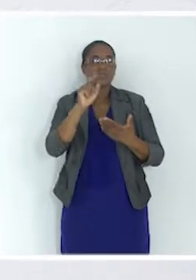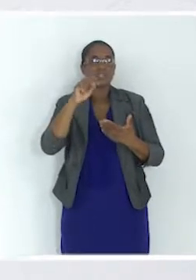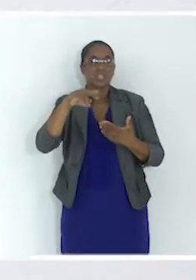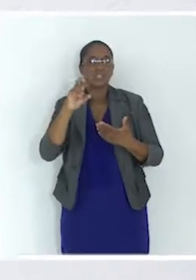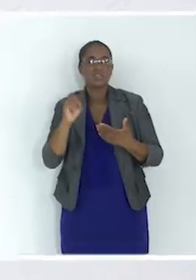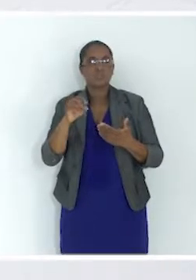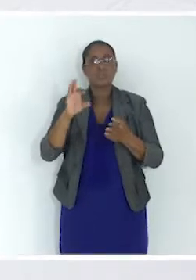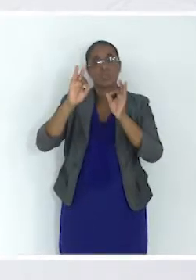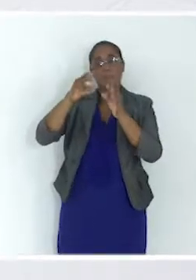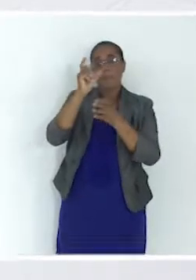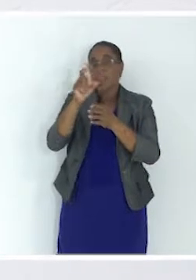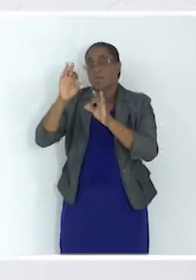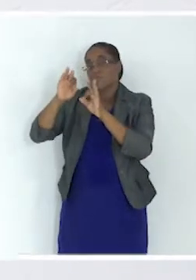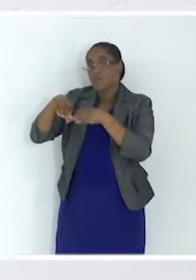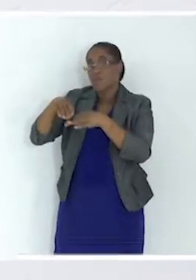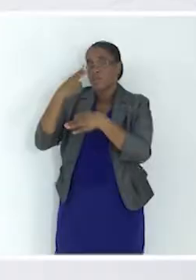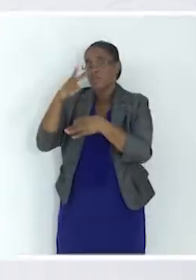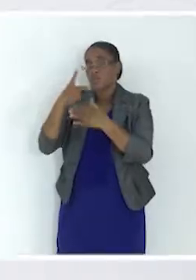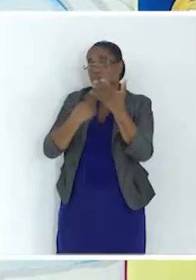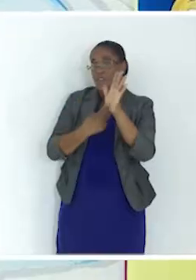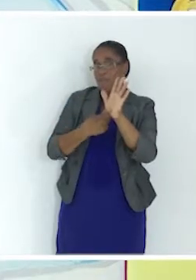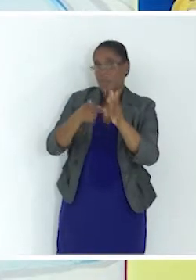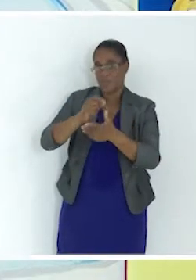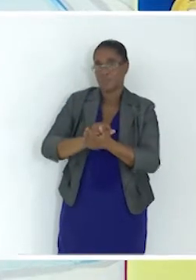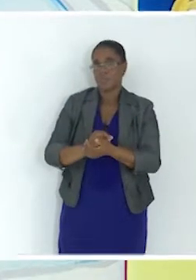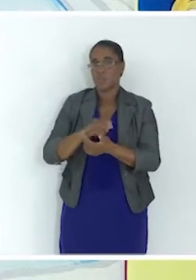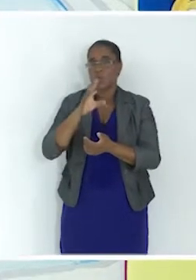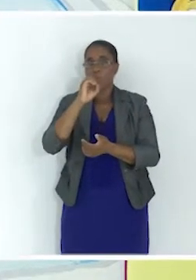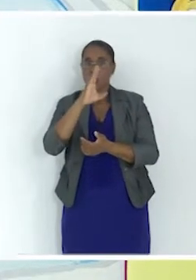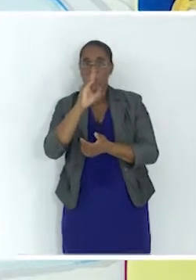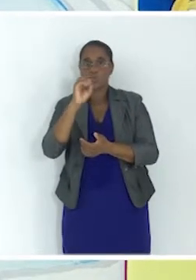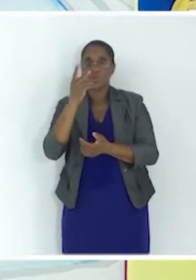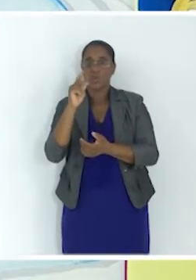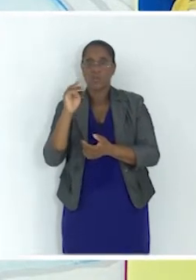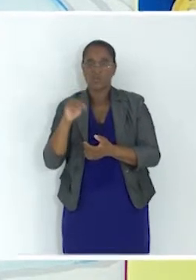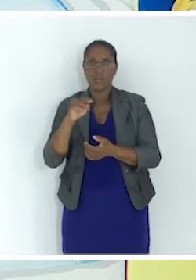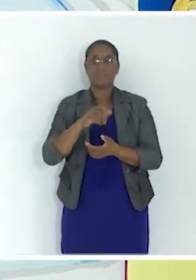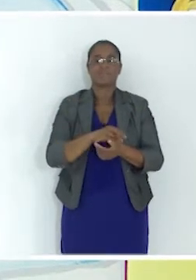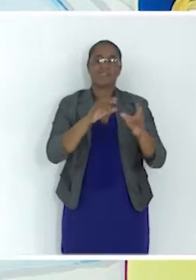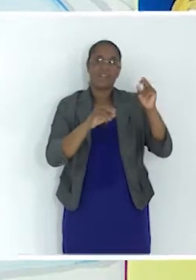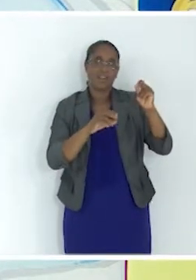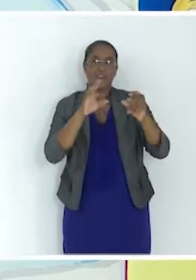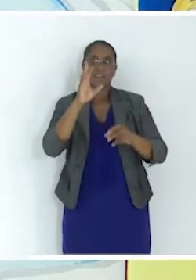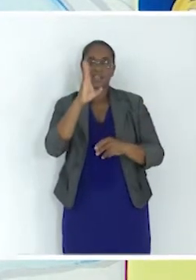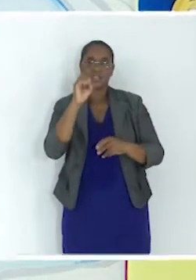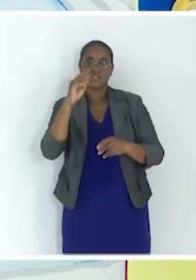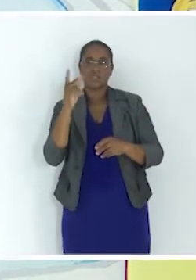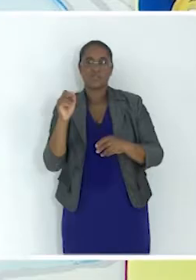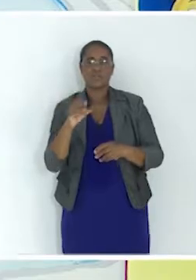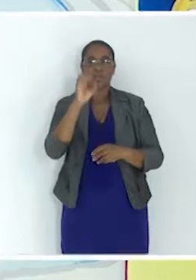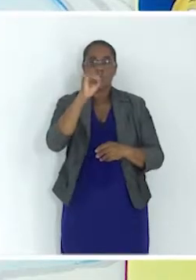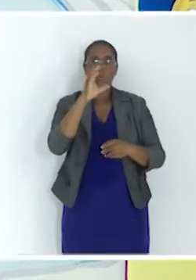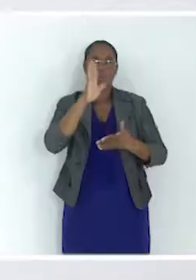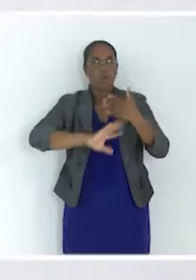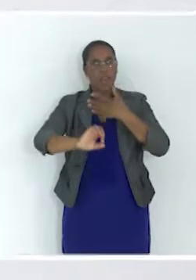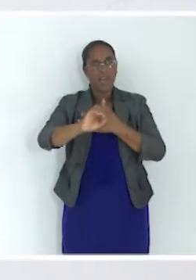exemplos. O jovem, a jovem. O colega, a colega. O estudante, a estudante.